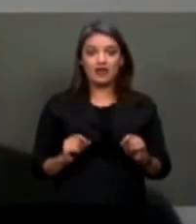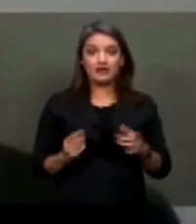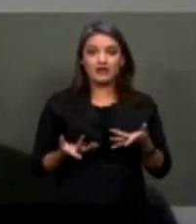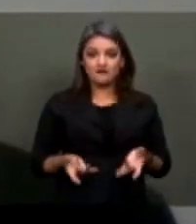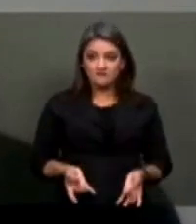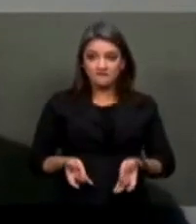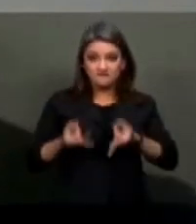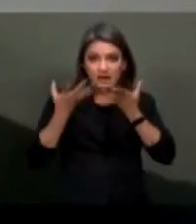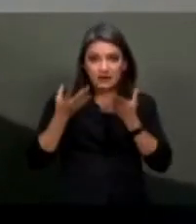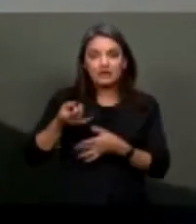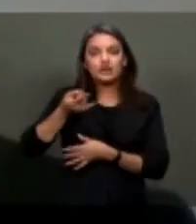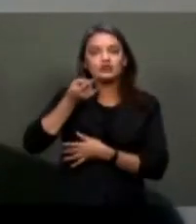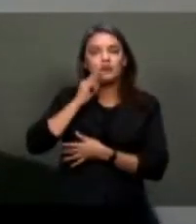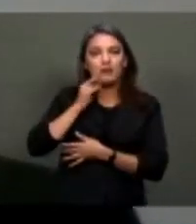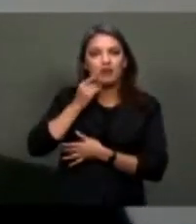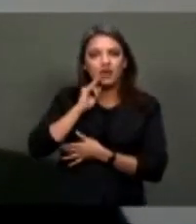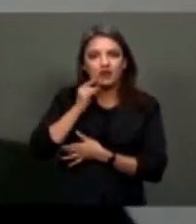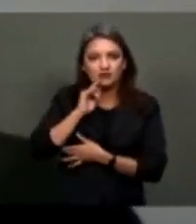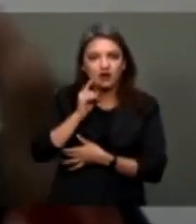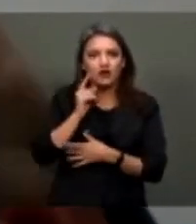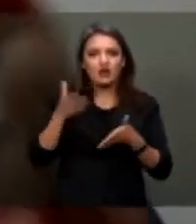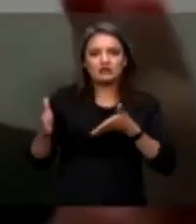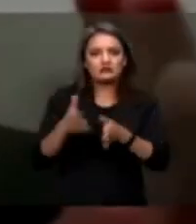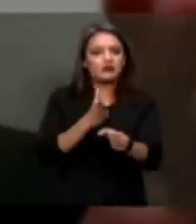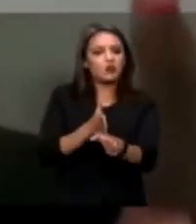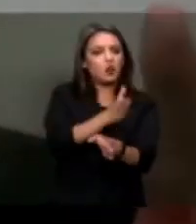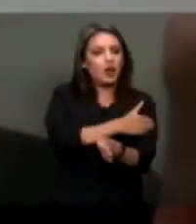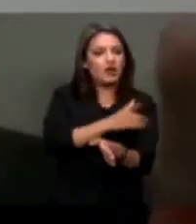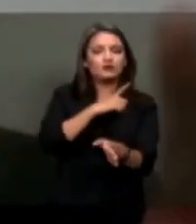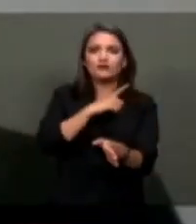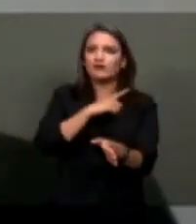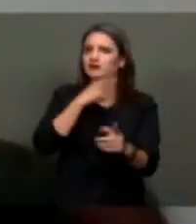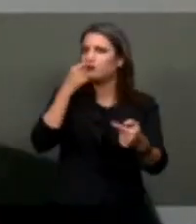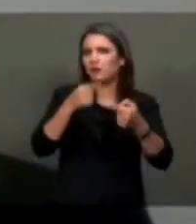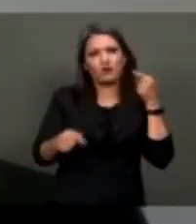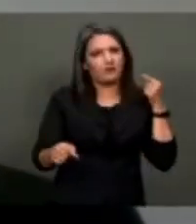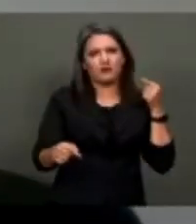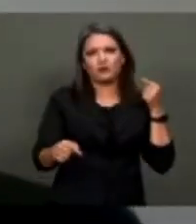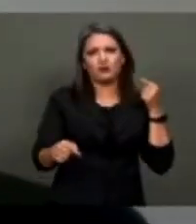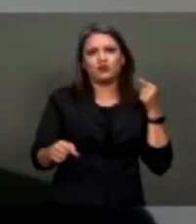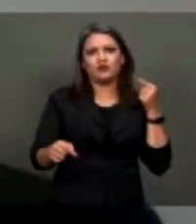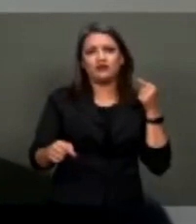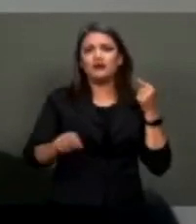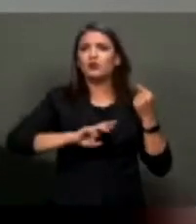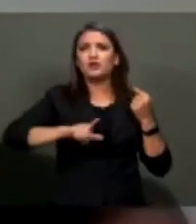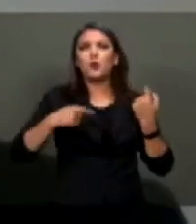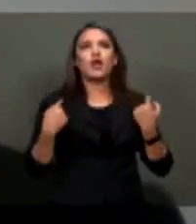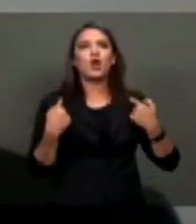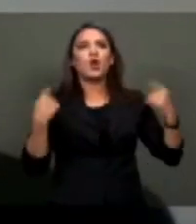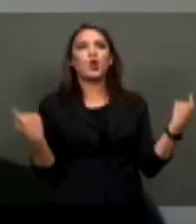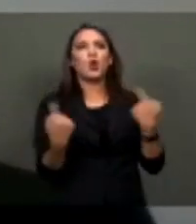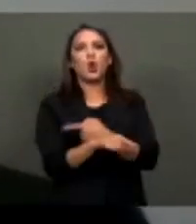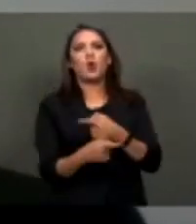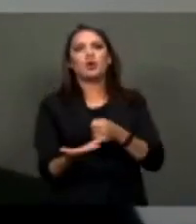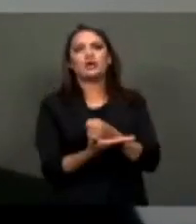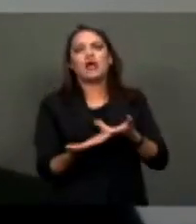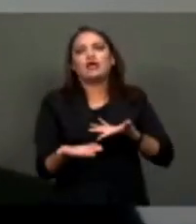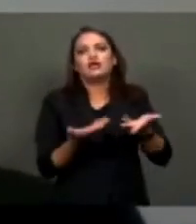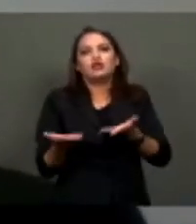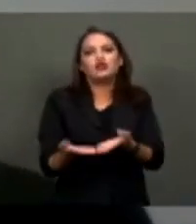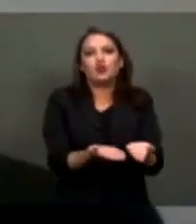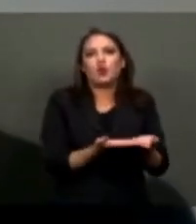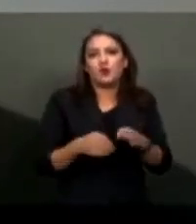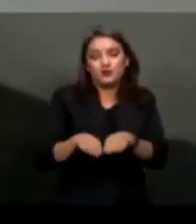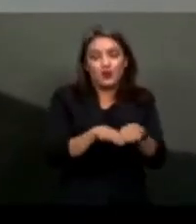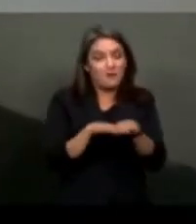de bebidas alcoólicas e estabelecimentos próximos a estradas muito longe de violar isonomia é proporcional eo